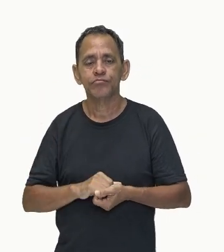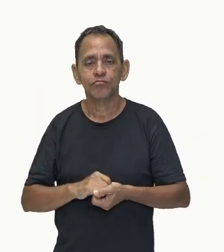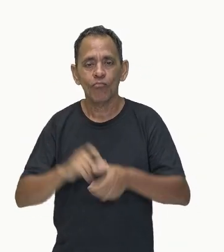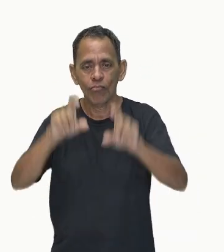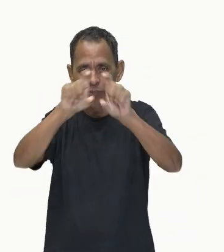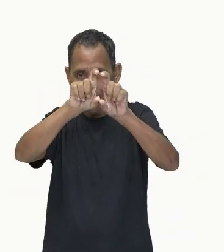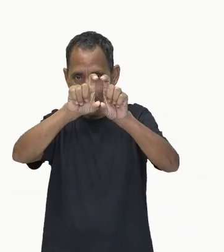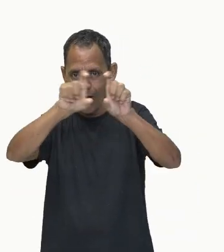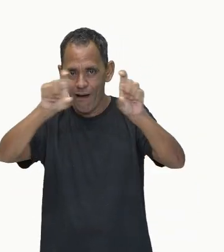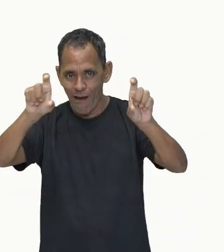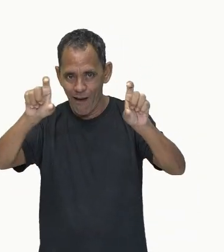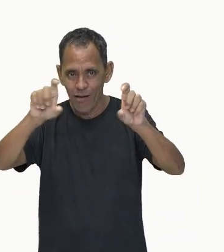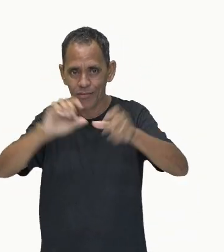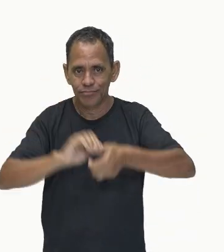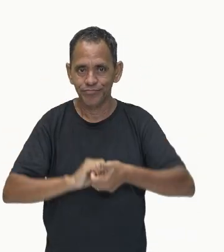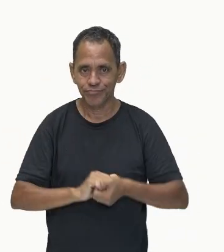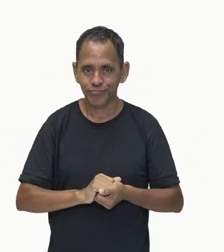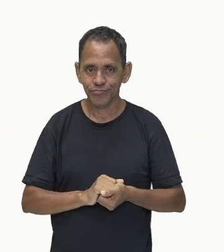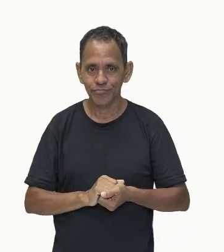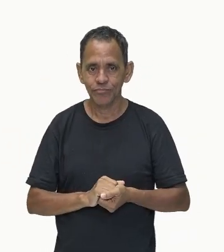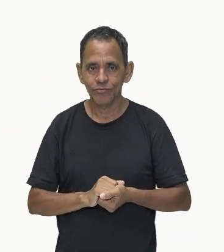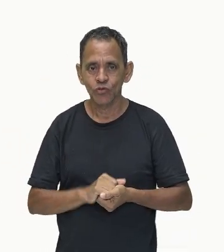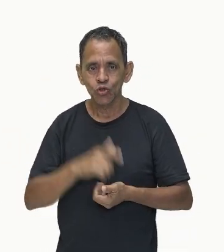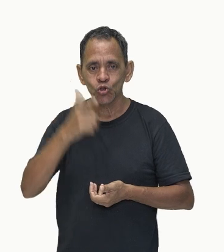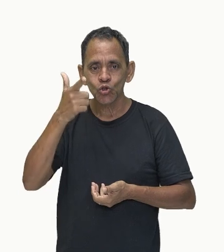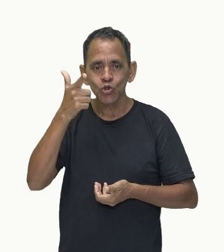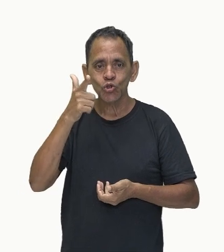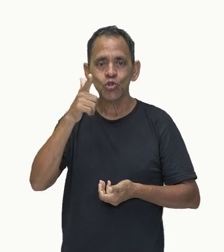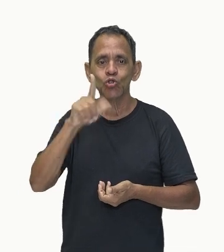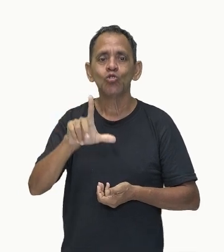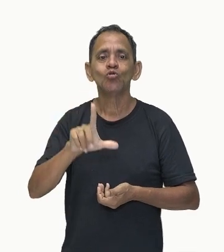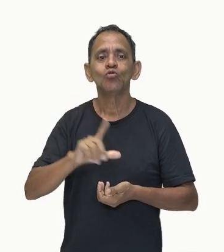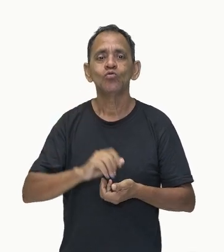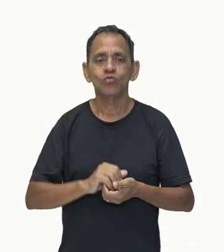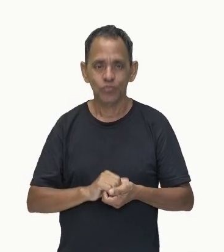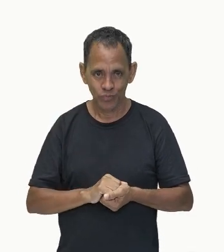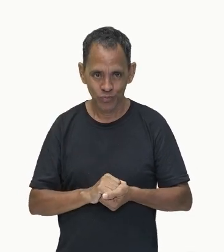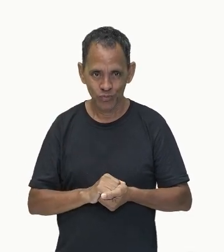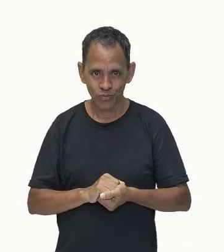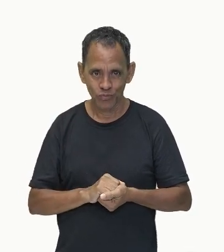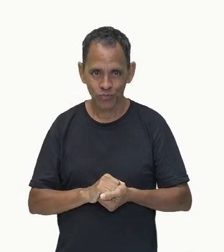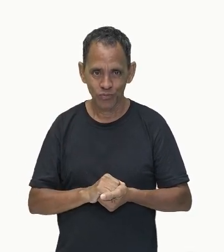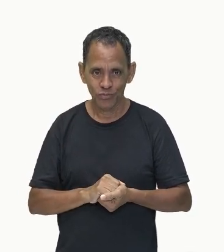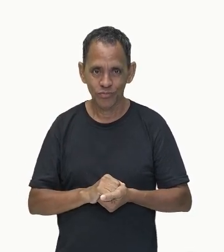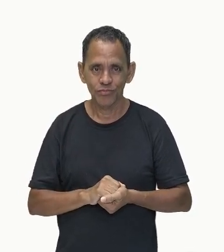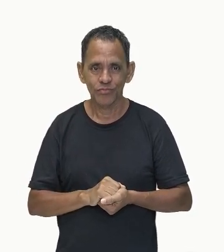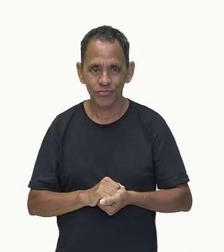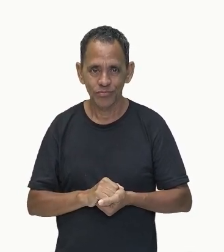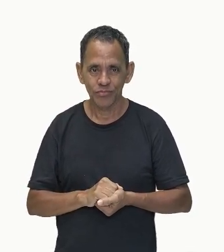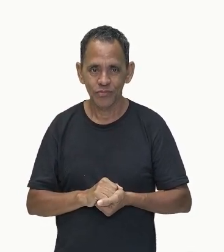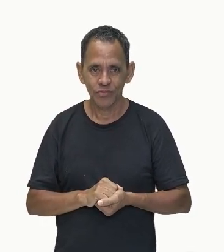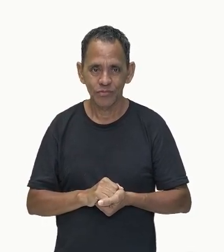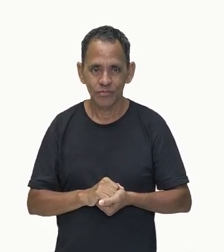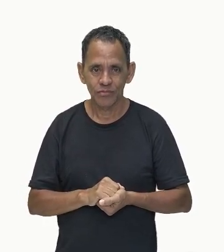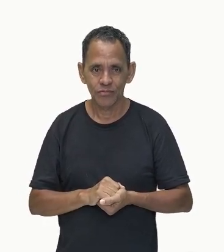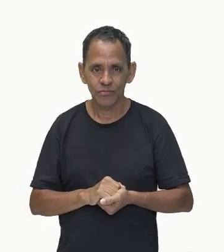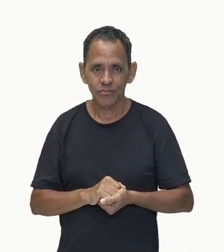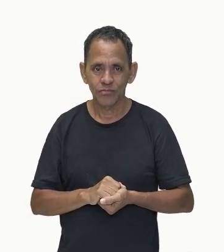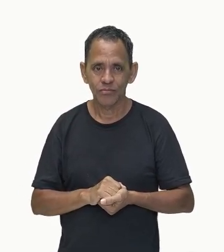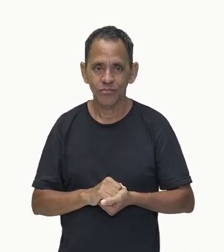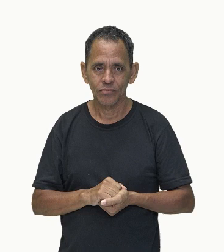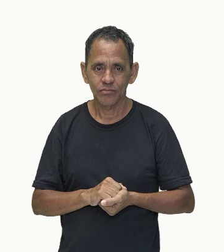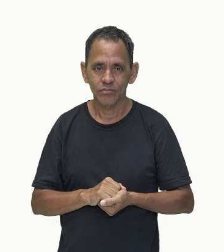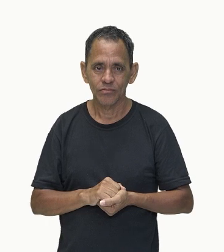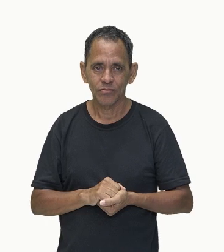você, repetindo para quem não entendeu, vamos aí repetir novamente, certo? Na solução a gente retira os dados do